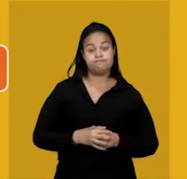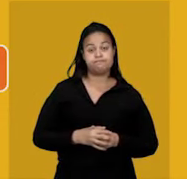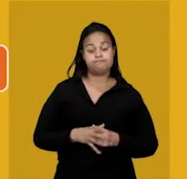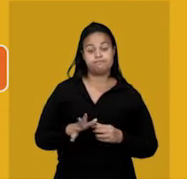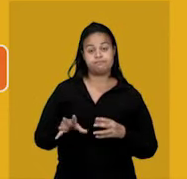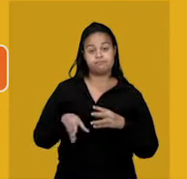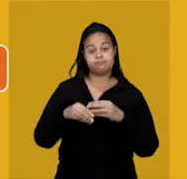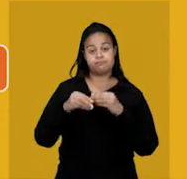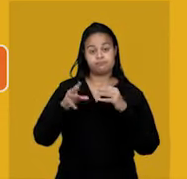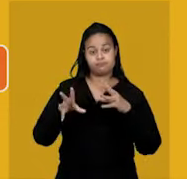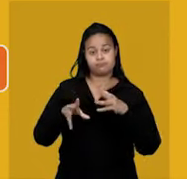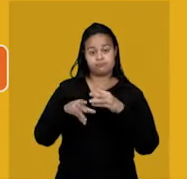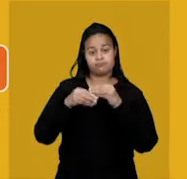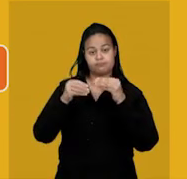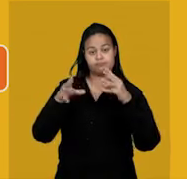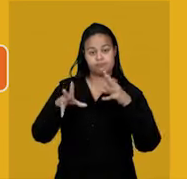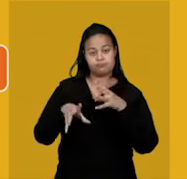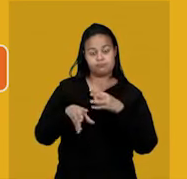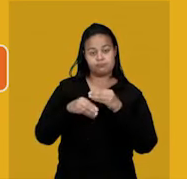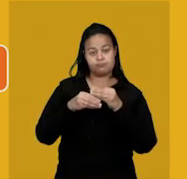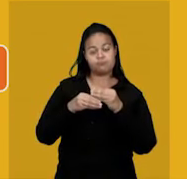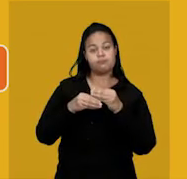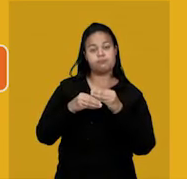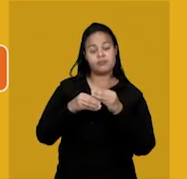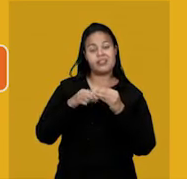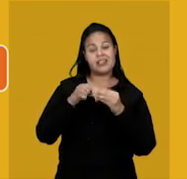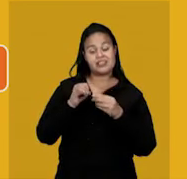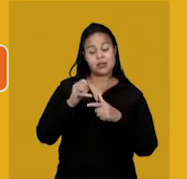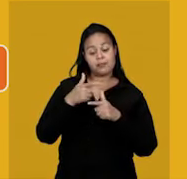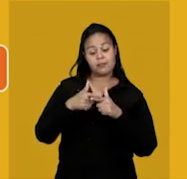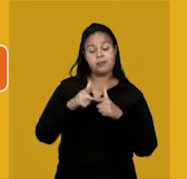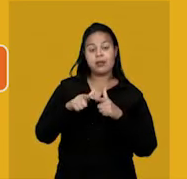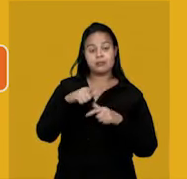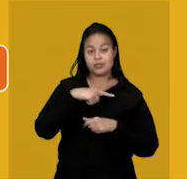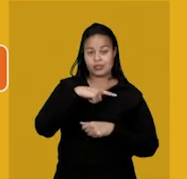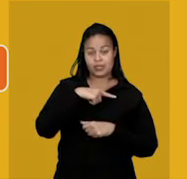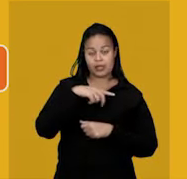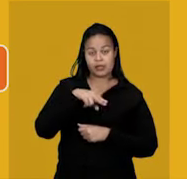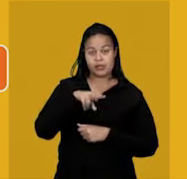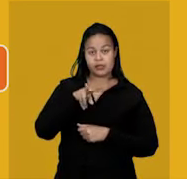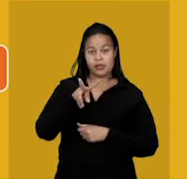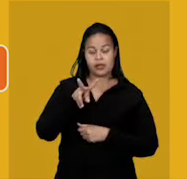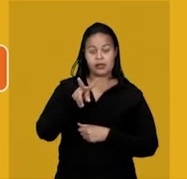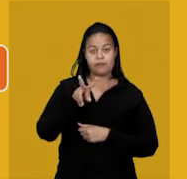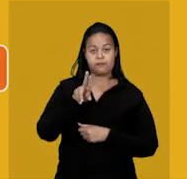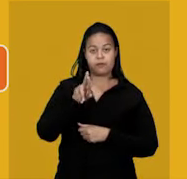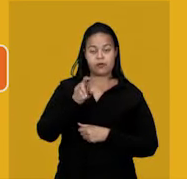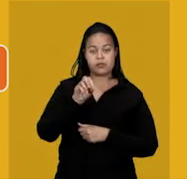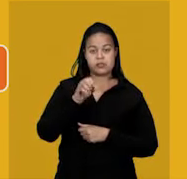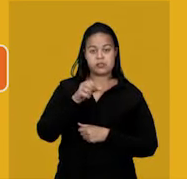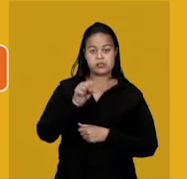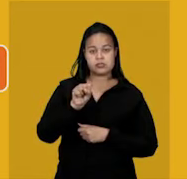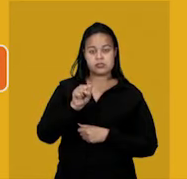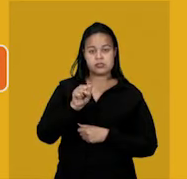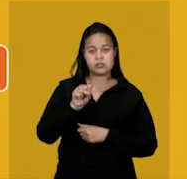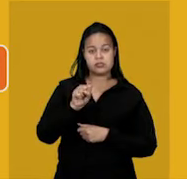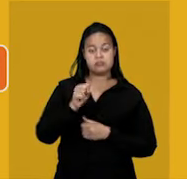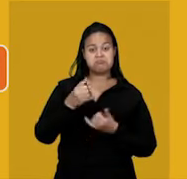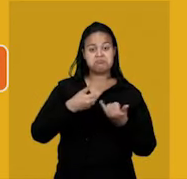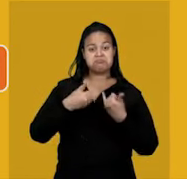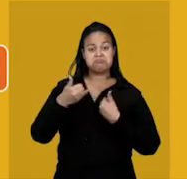informações. E quando esses nervos são lesionados, as informações deixam de